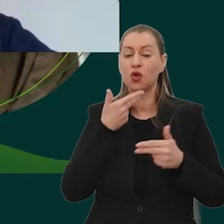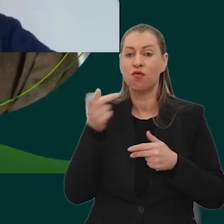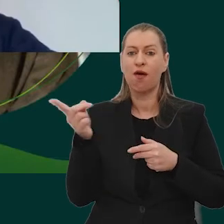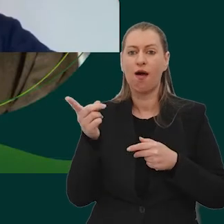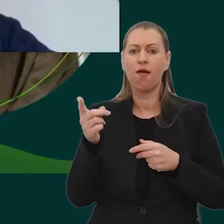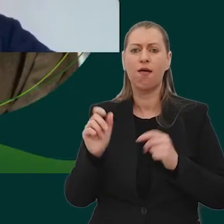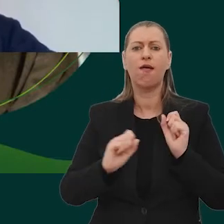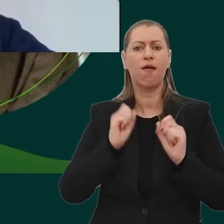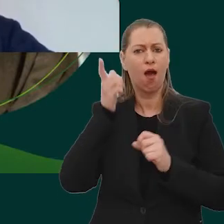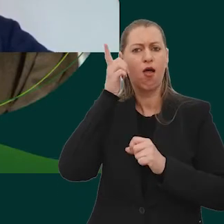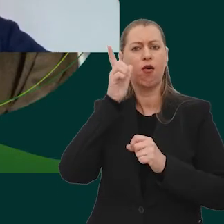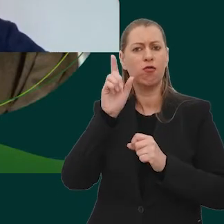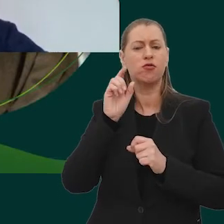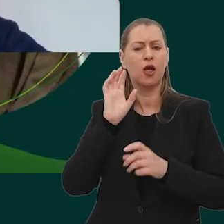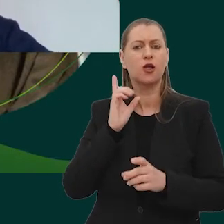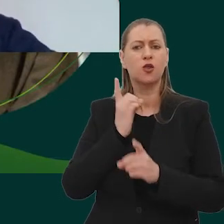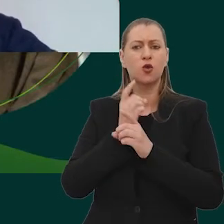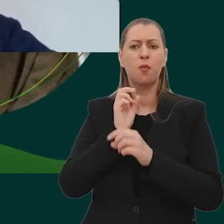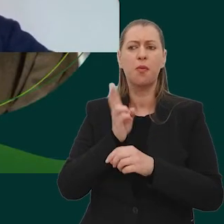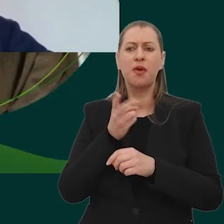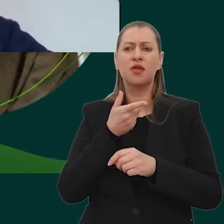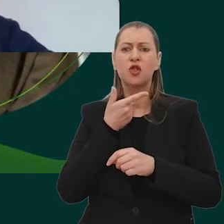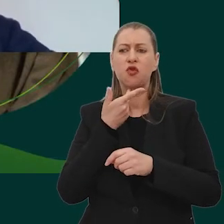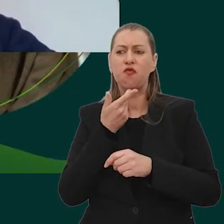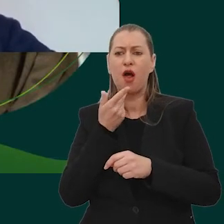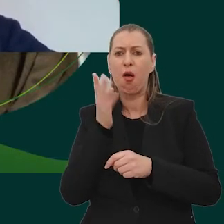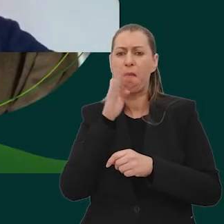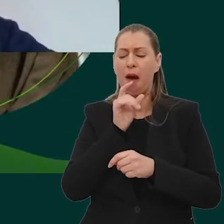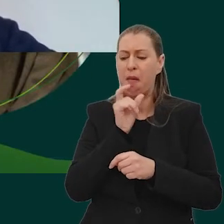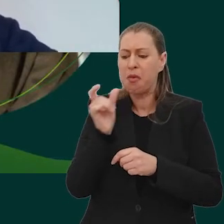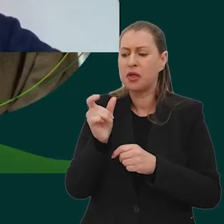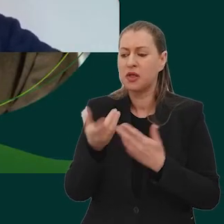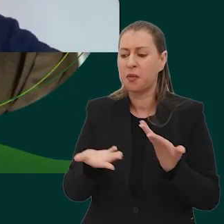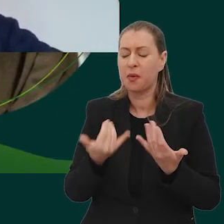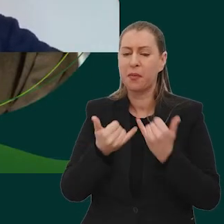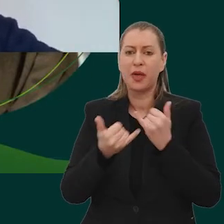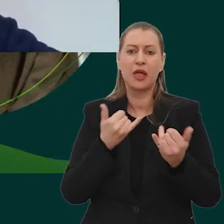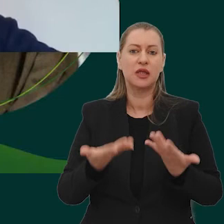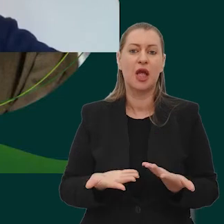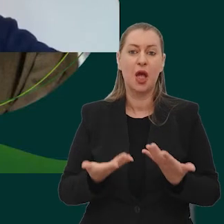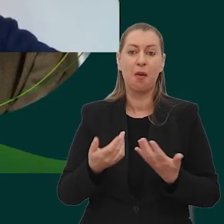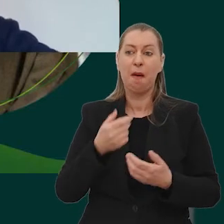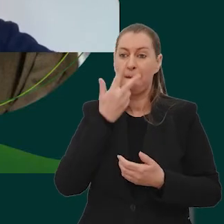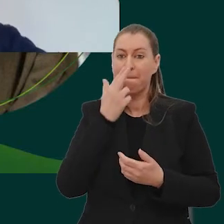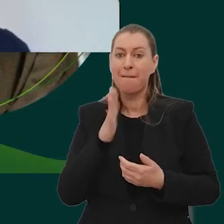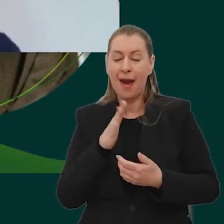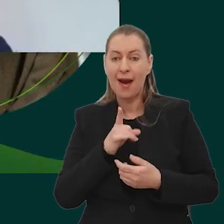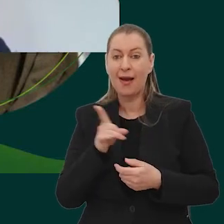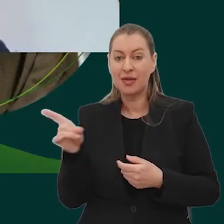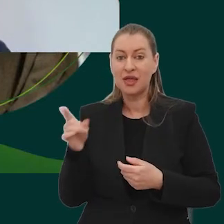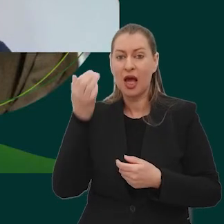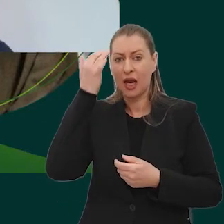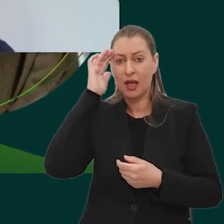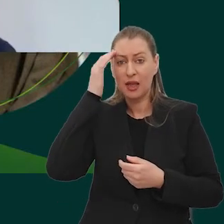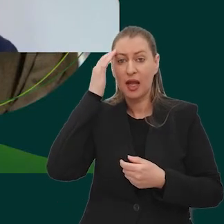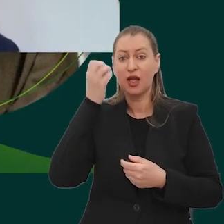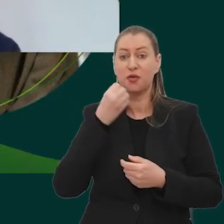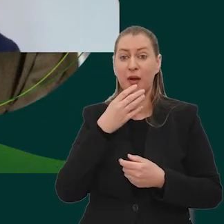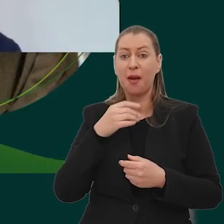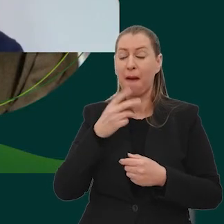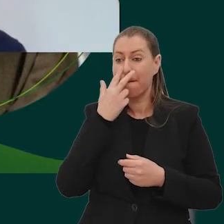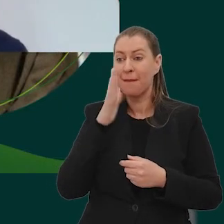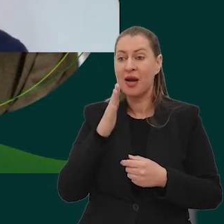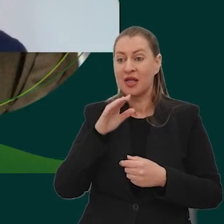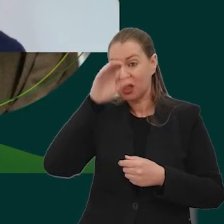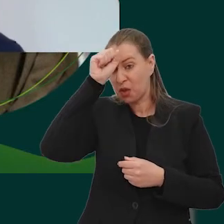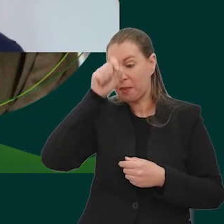ela dá um jeito de buscar. Tipo, e parece que dá a entender, parece que tá aprendendo, né? Tu